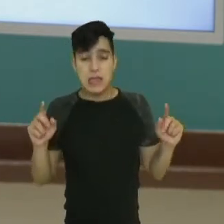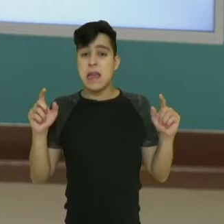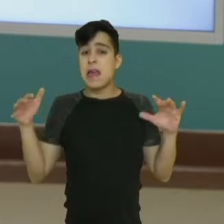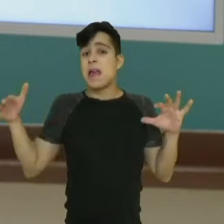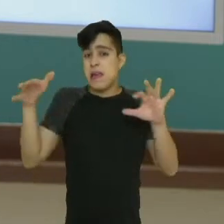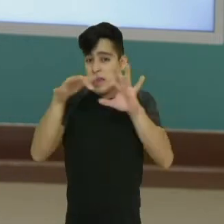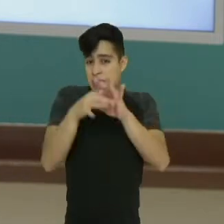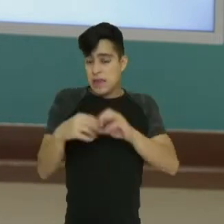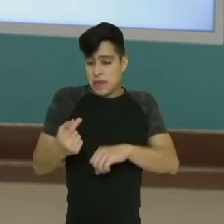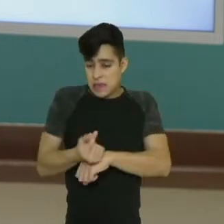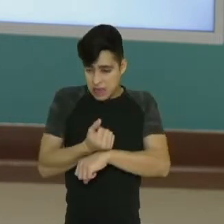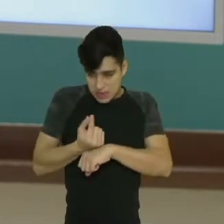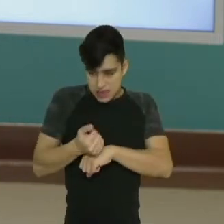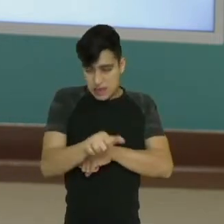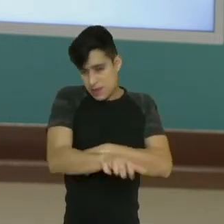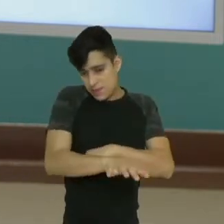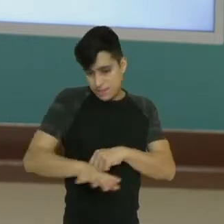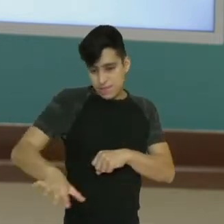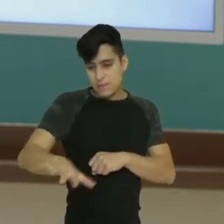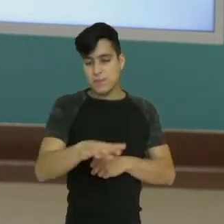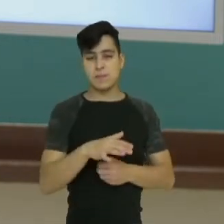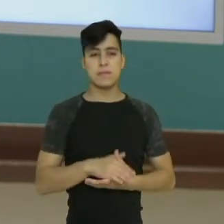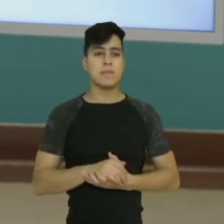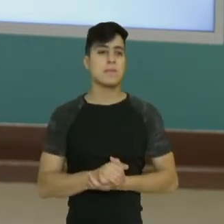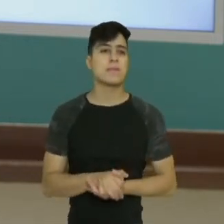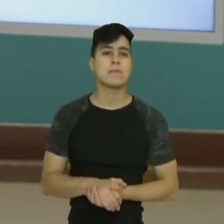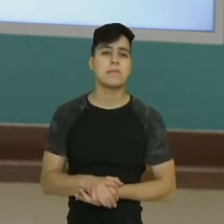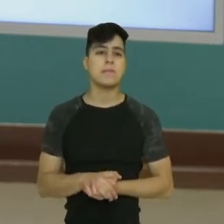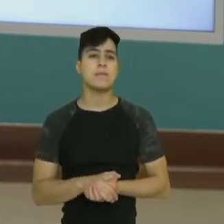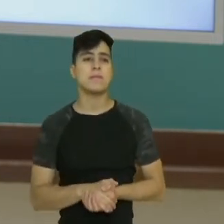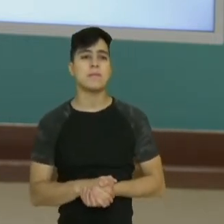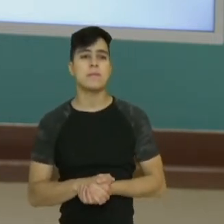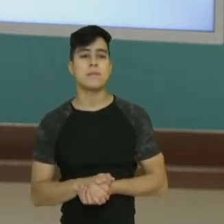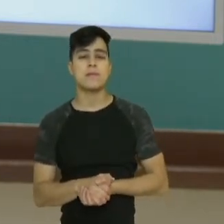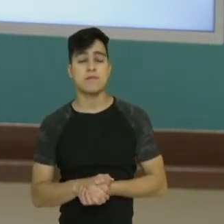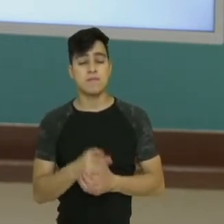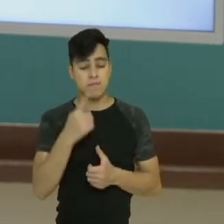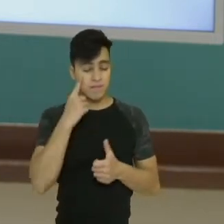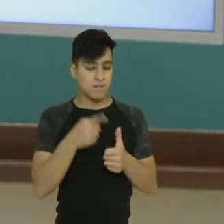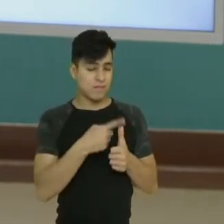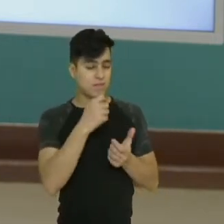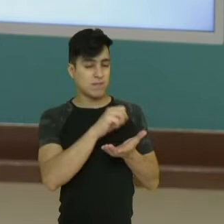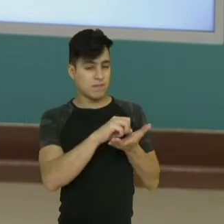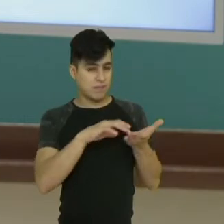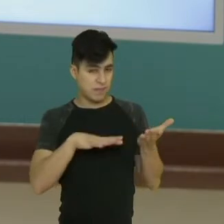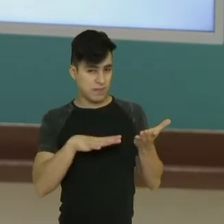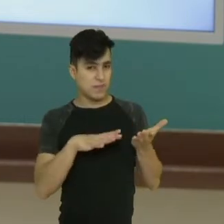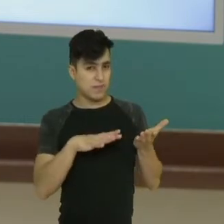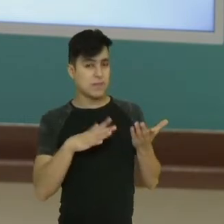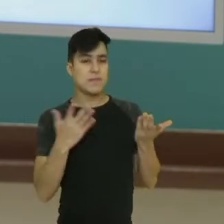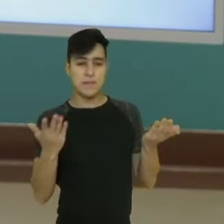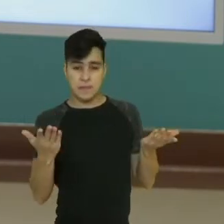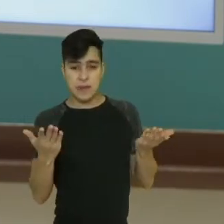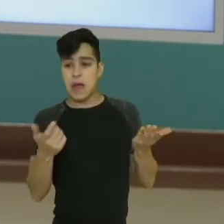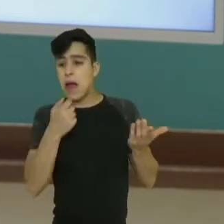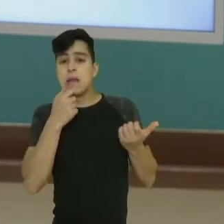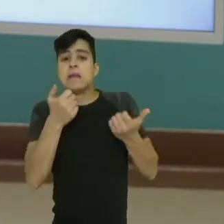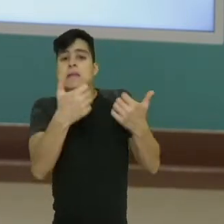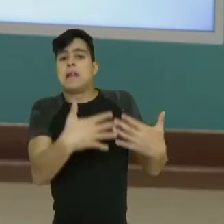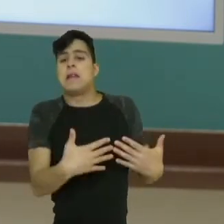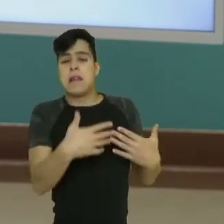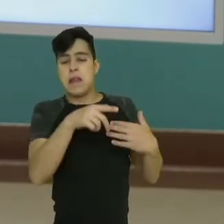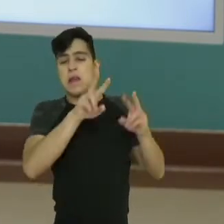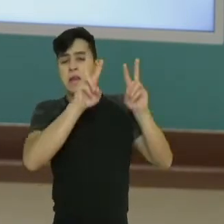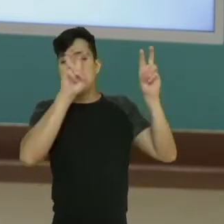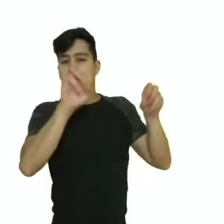né? Questão também de território, tá bom? Vamos para a nossa primeira atividade, antes de começar então a falar sobre as Ilhas Falklands